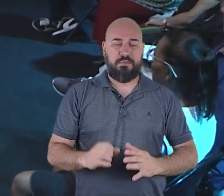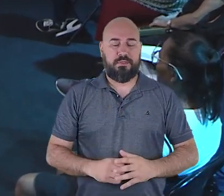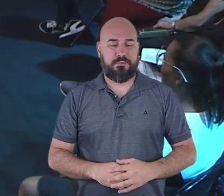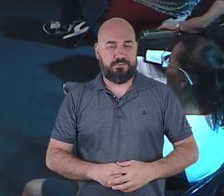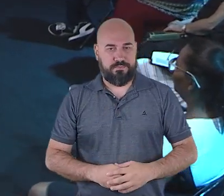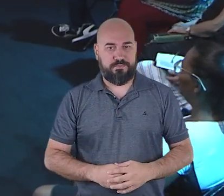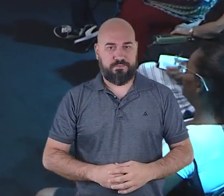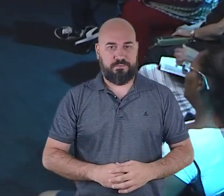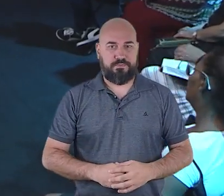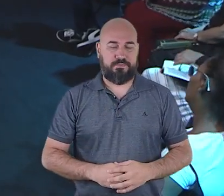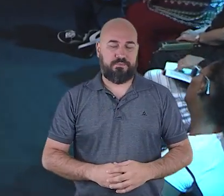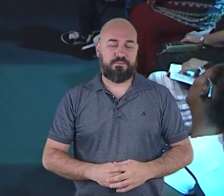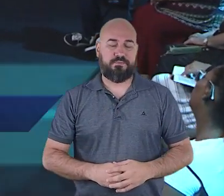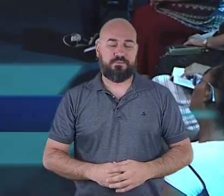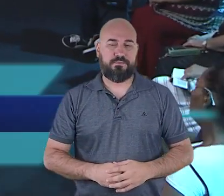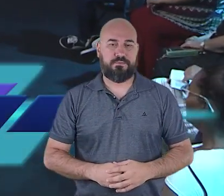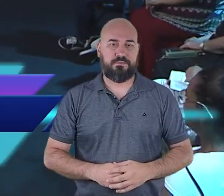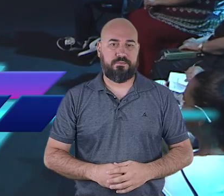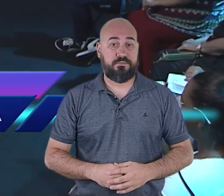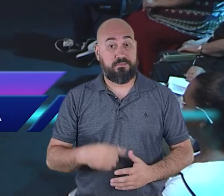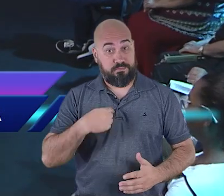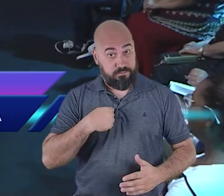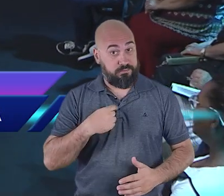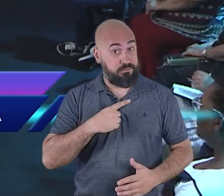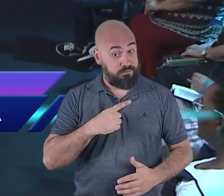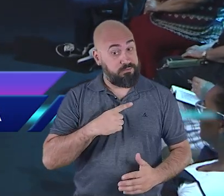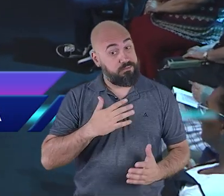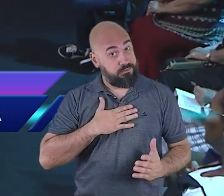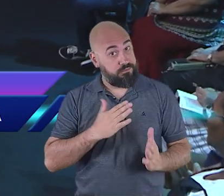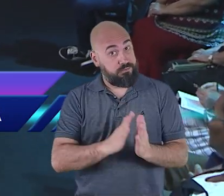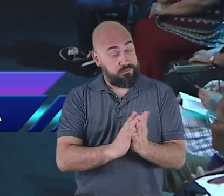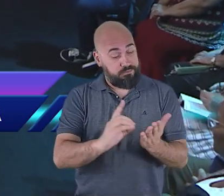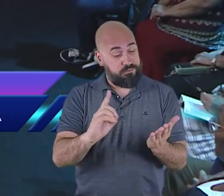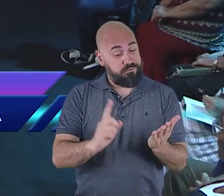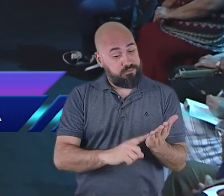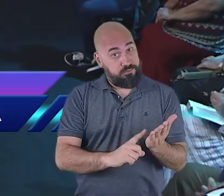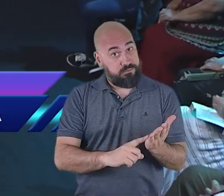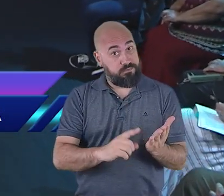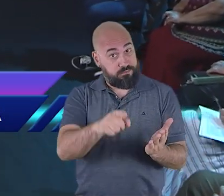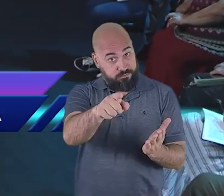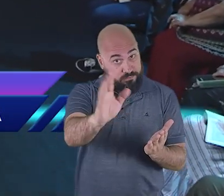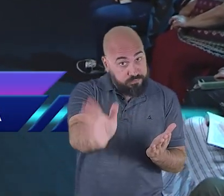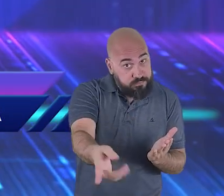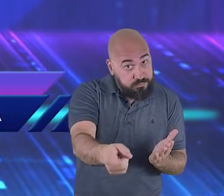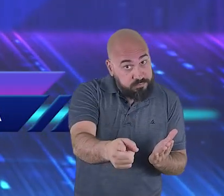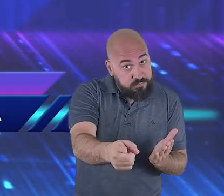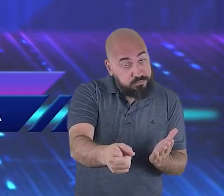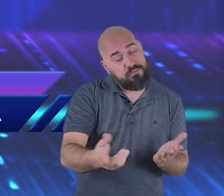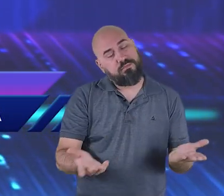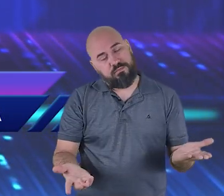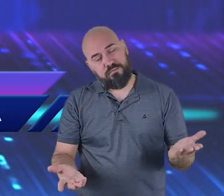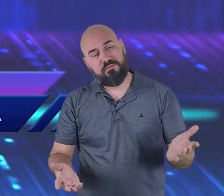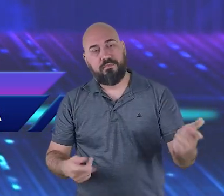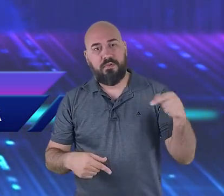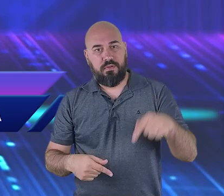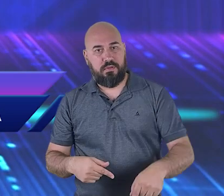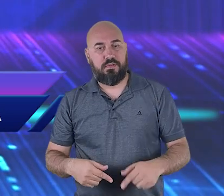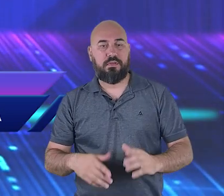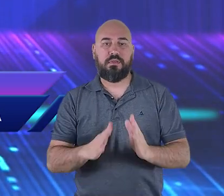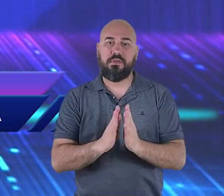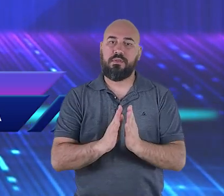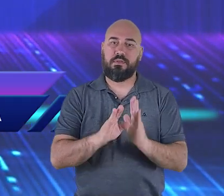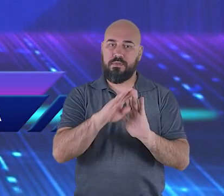está aqui no púlpito. Espero que você tenha a sua Bíblia aí também, porque aqui no programa A Arena do